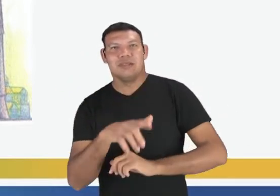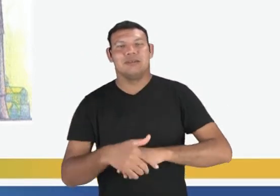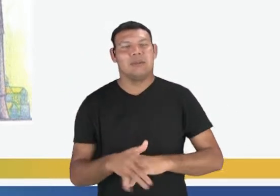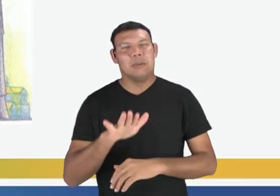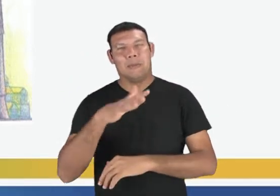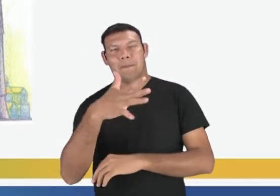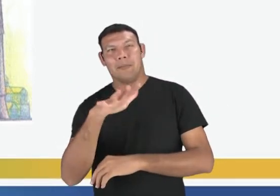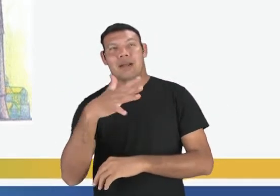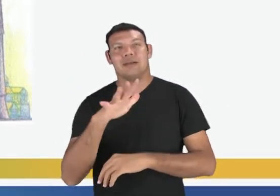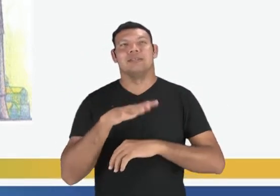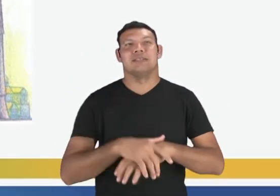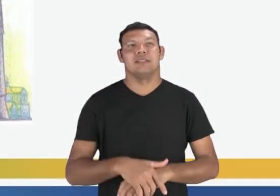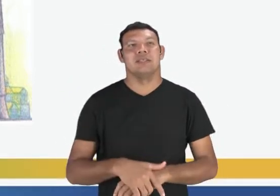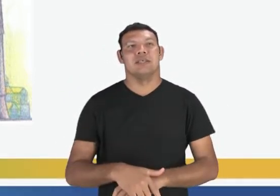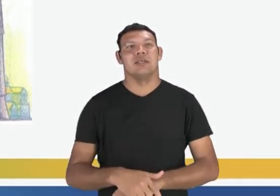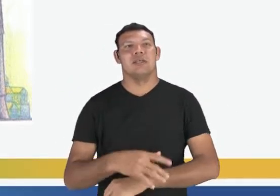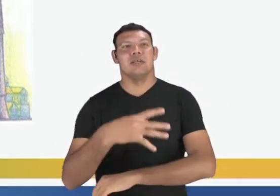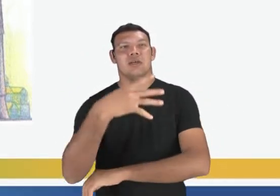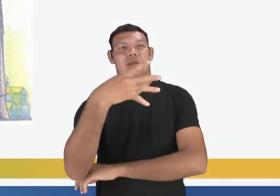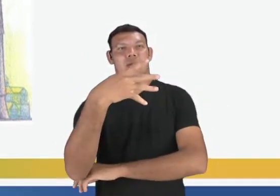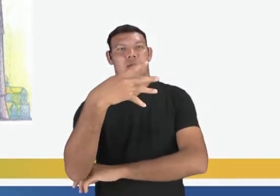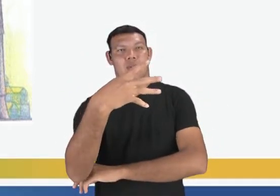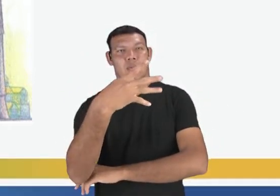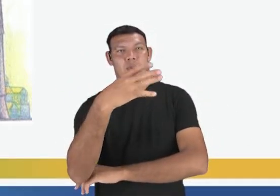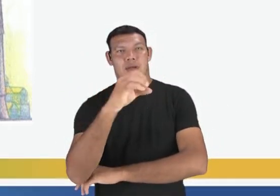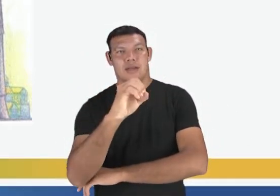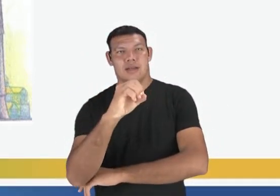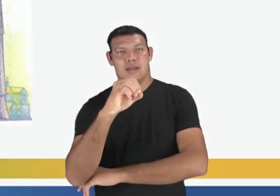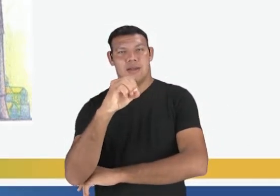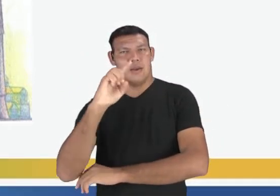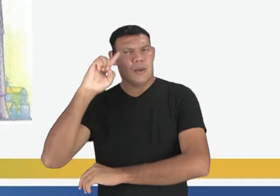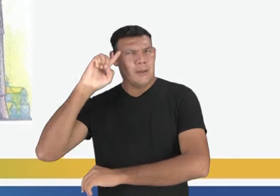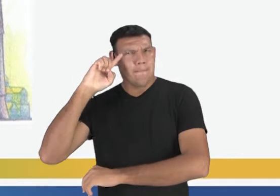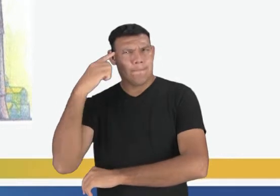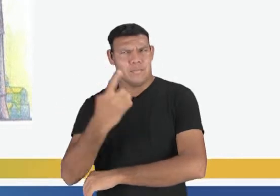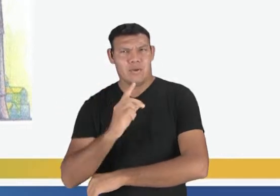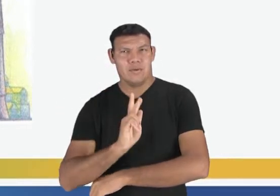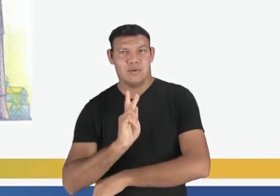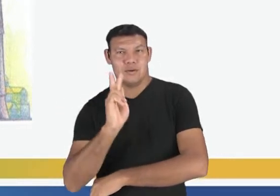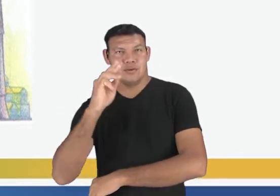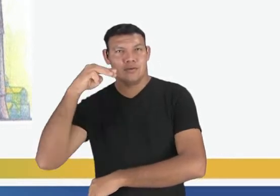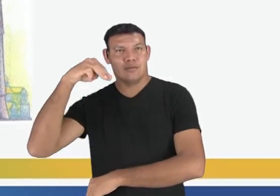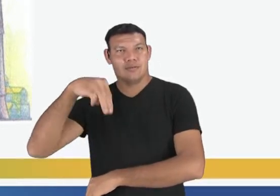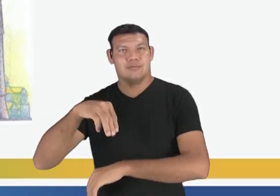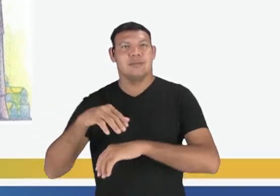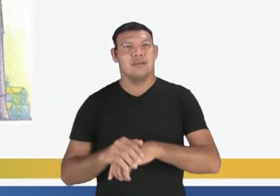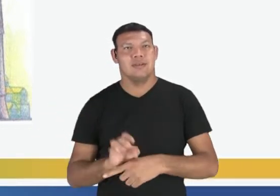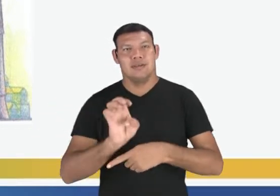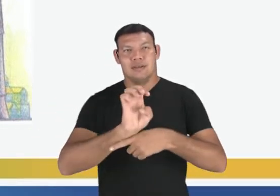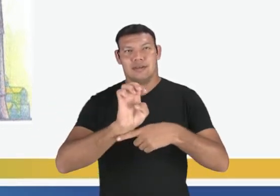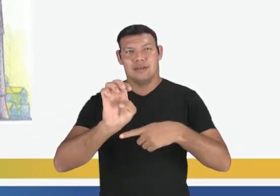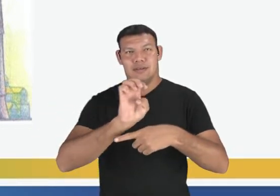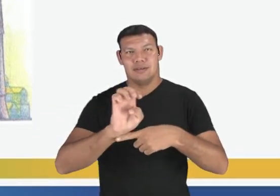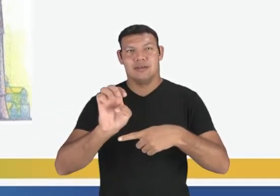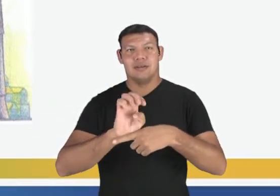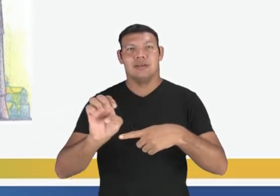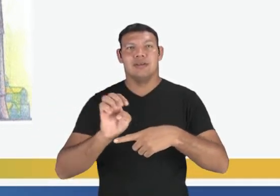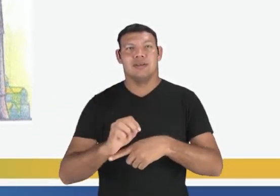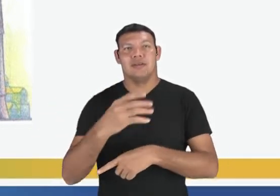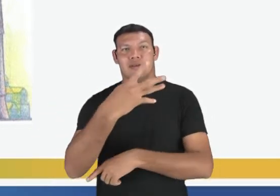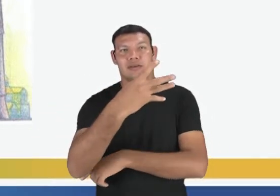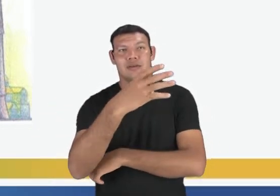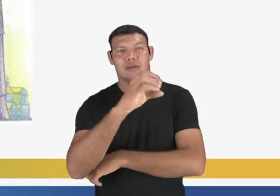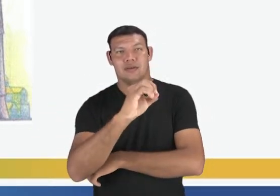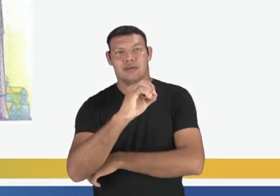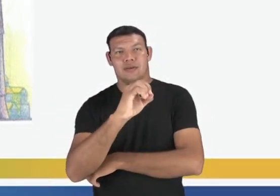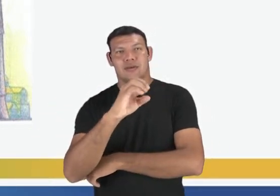menos 40 mil quilômetros, quase na mosca. No Equador, o valor real é 40.075